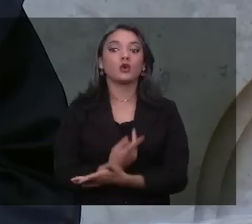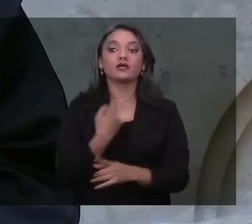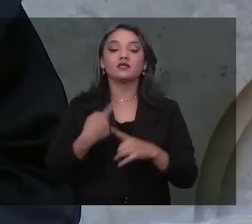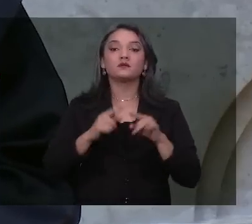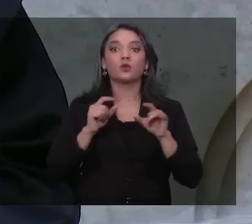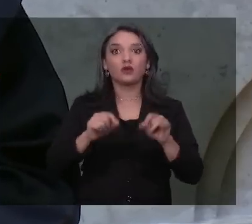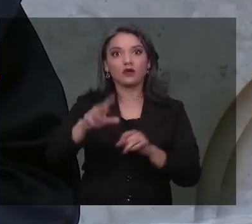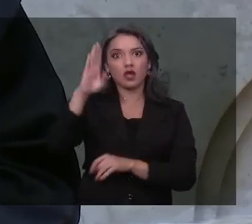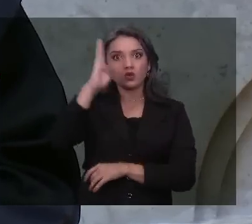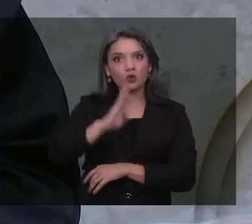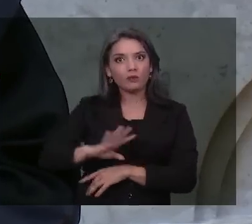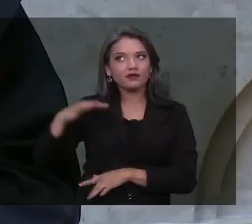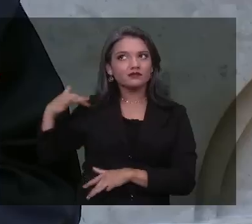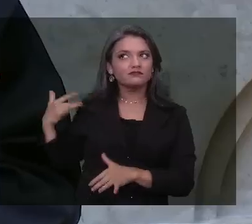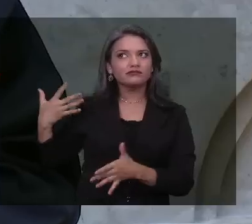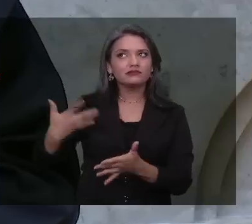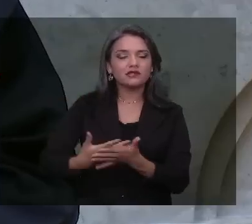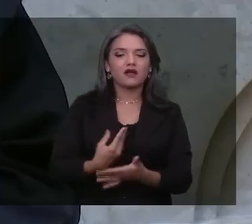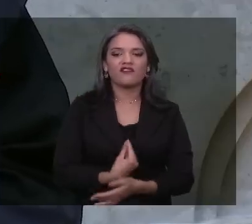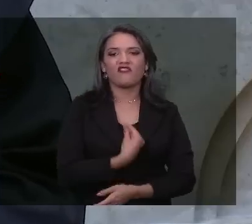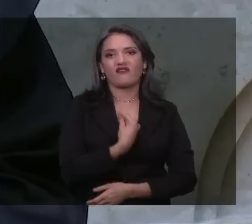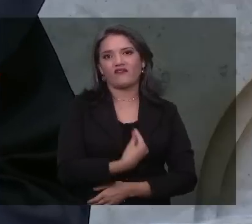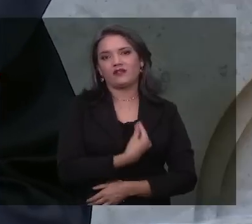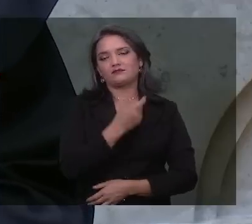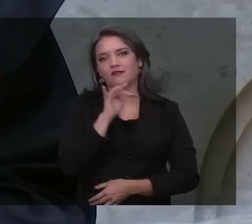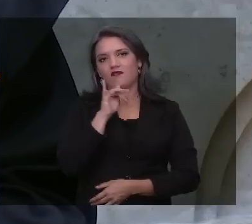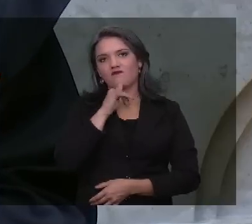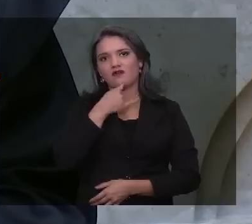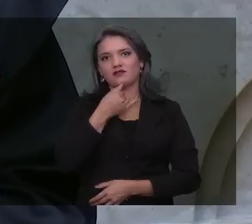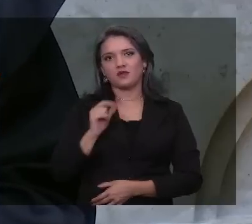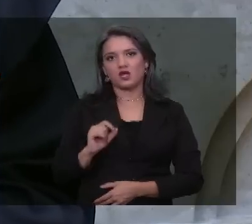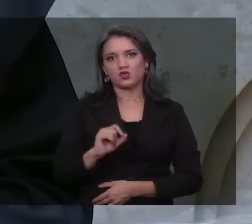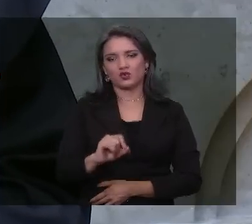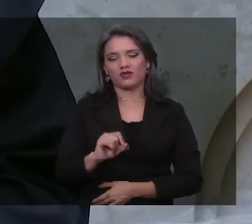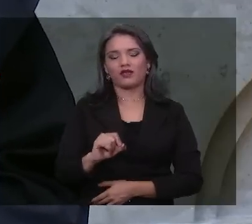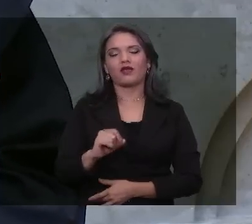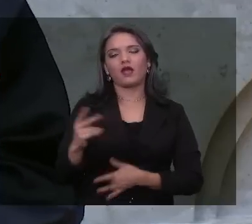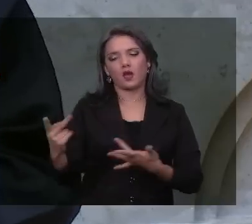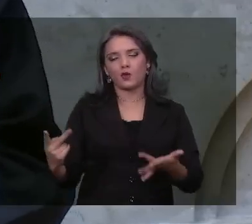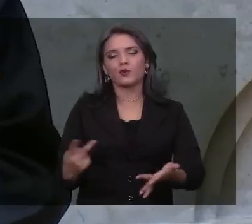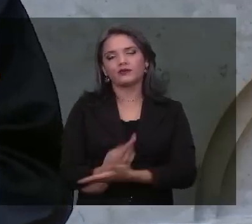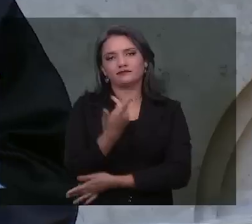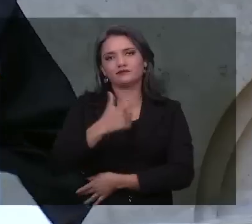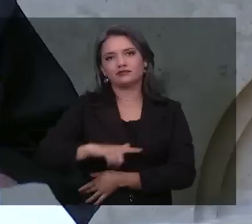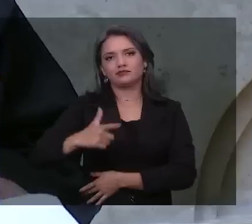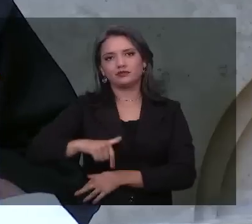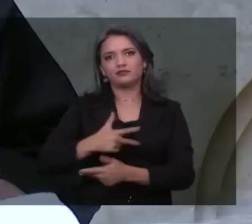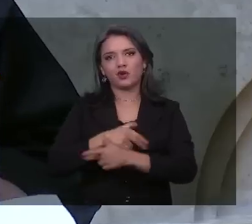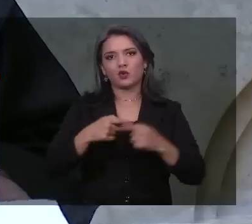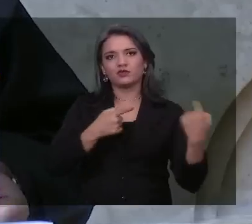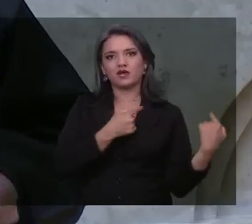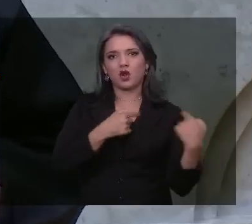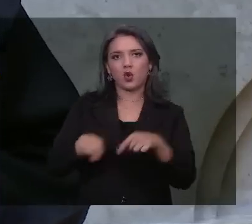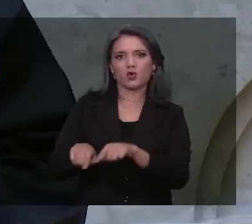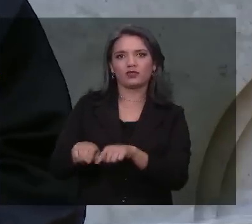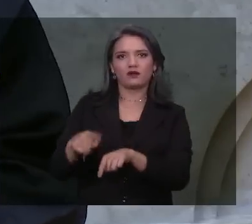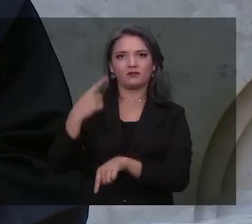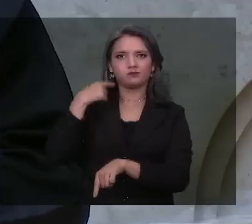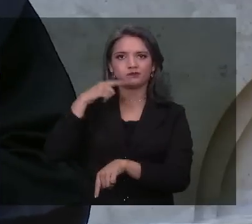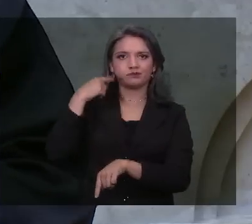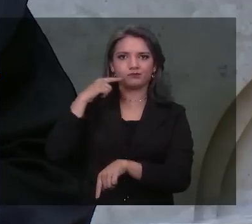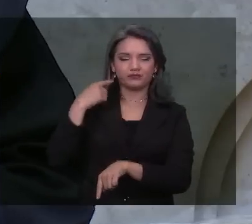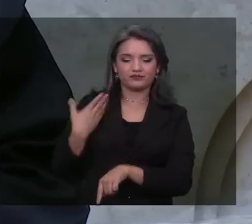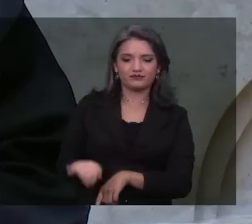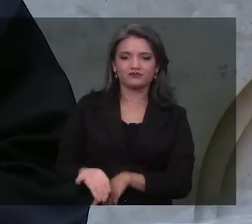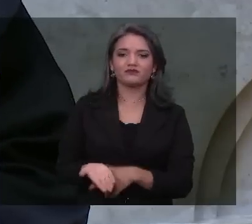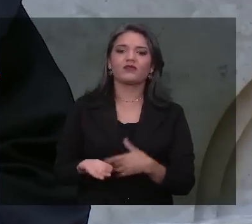Brasil, infelizmente, ainda é de frequentes e sistemáticas agressões à advocacia. As violações